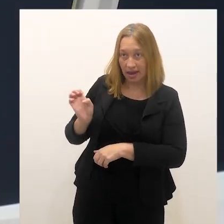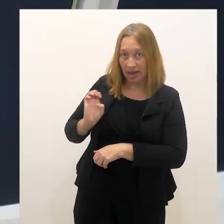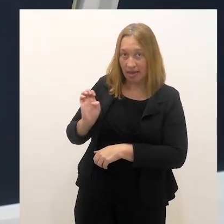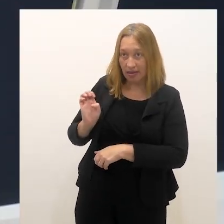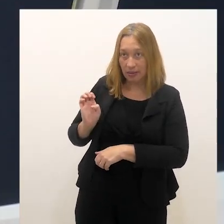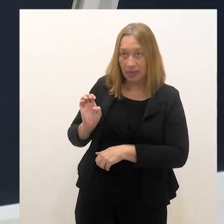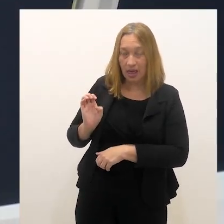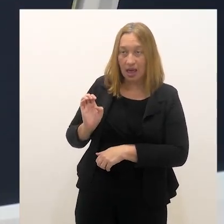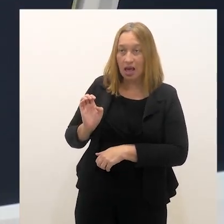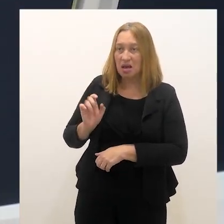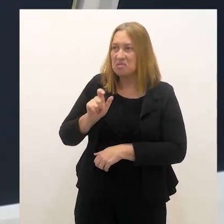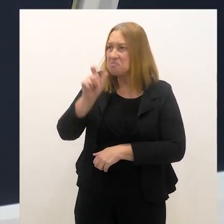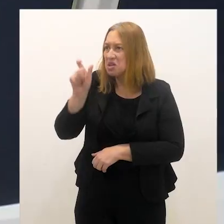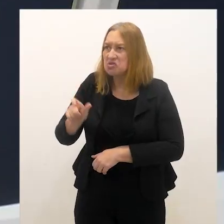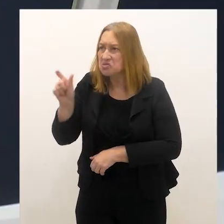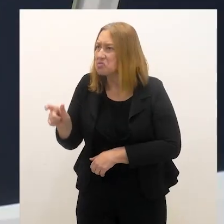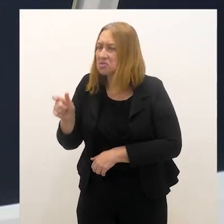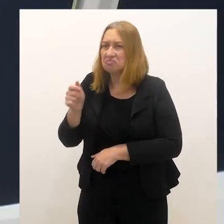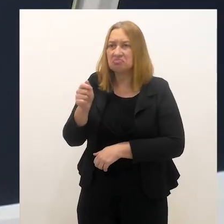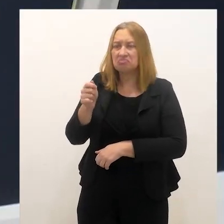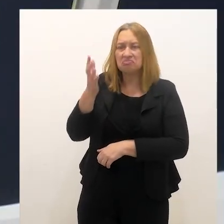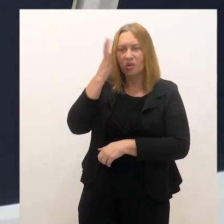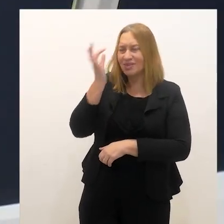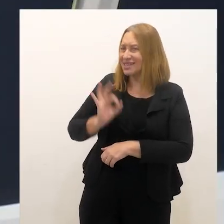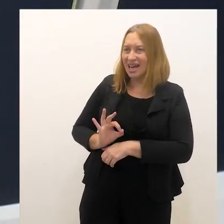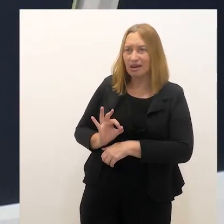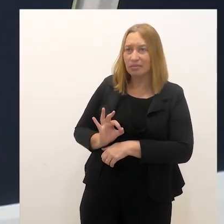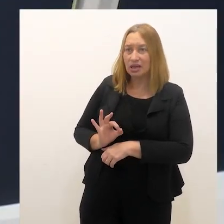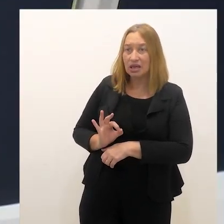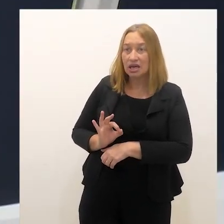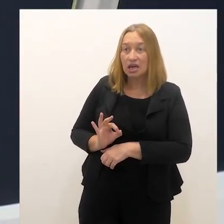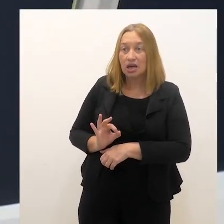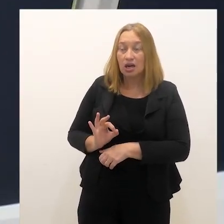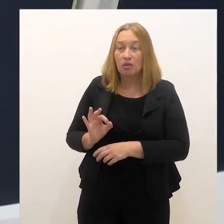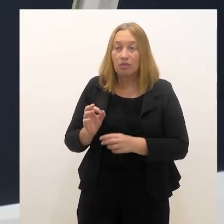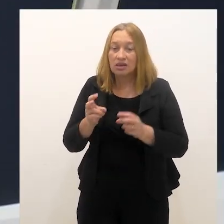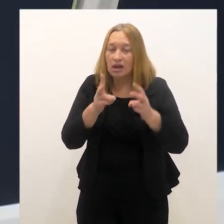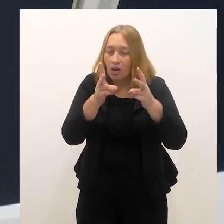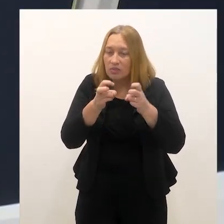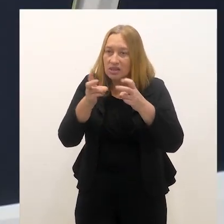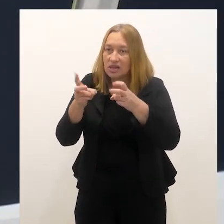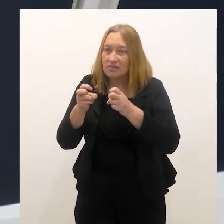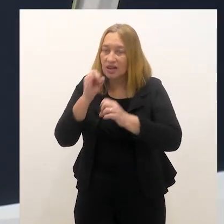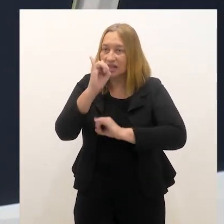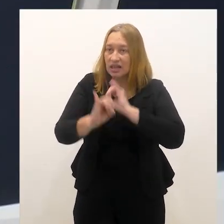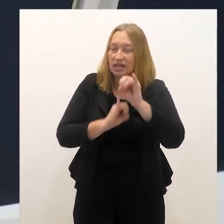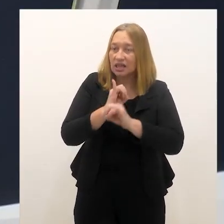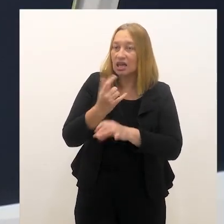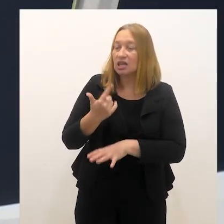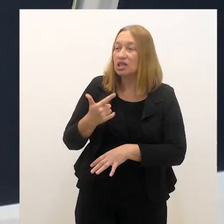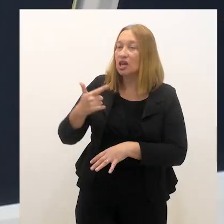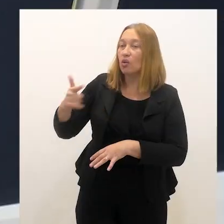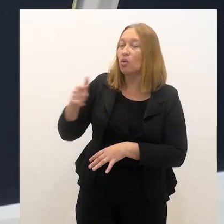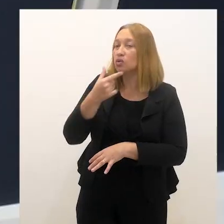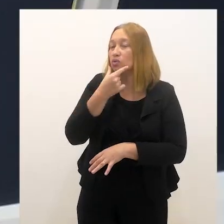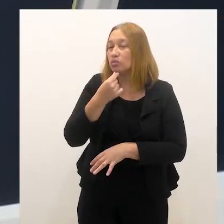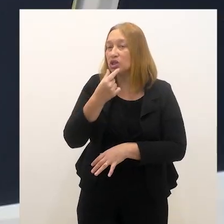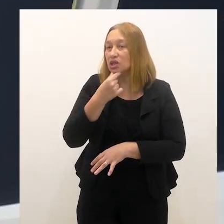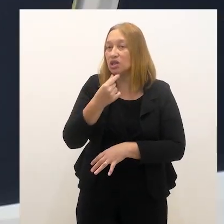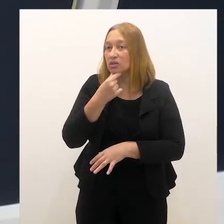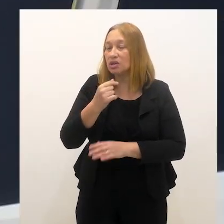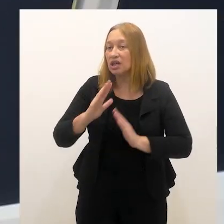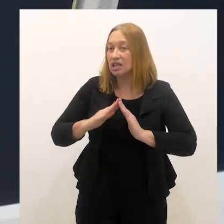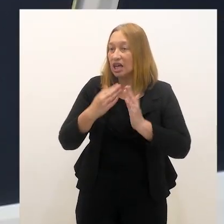gay, mas ninguém sabe. E ele começa a ver na internet que tem um outro menino da mesma